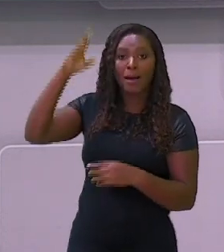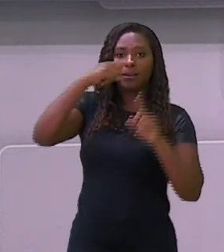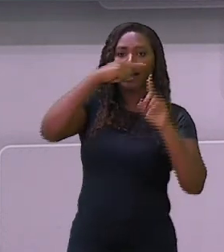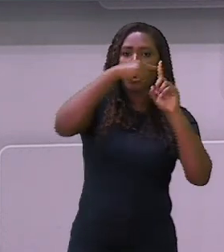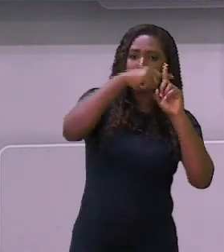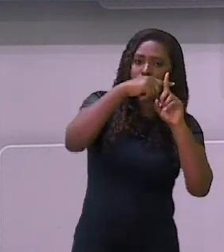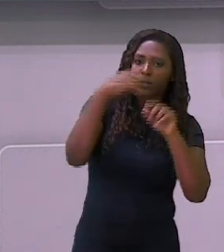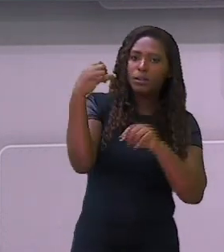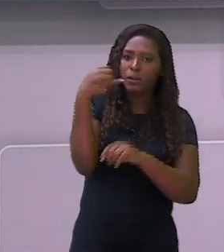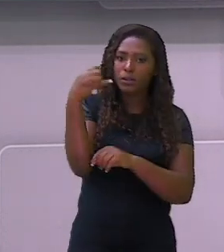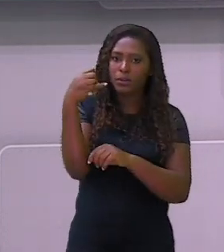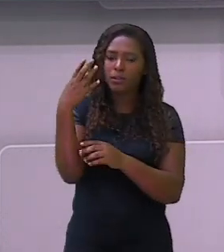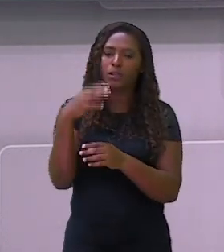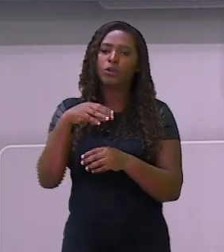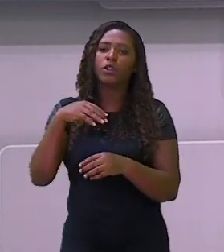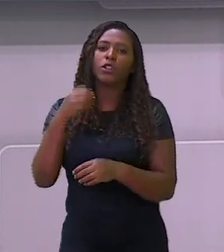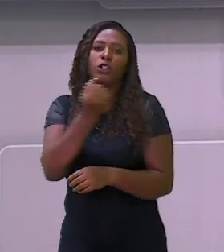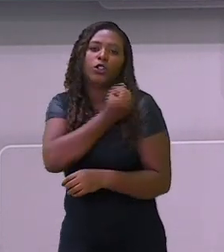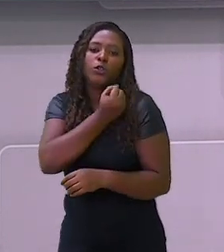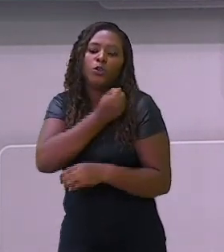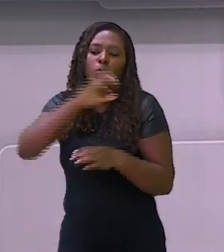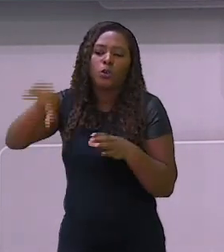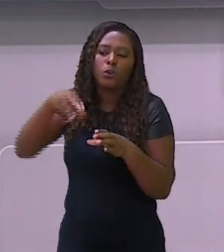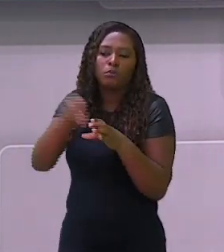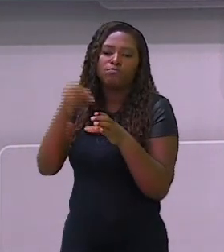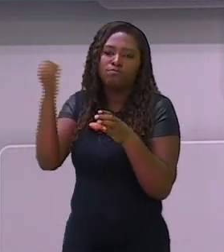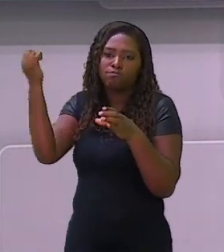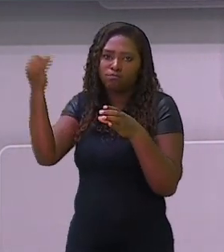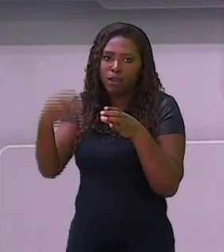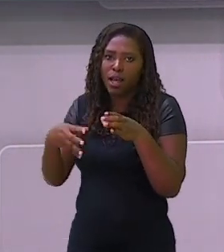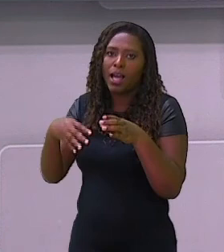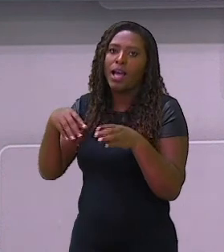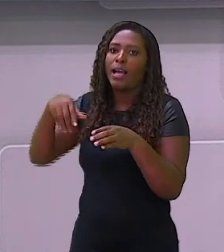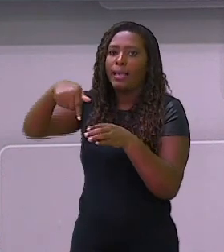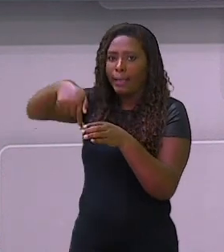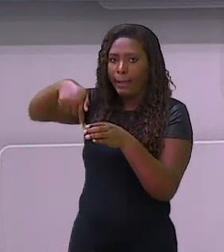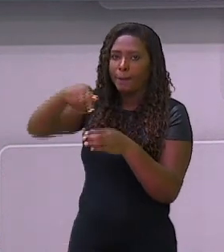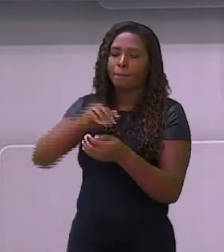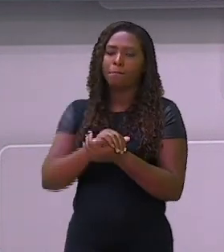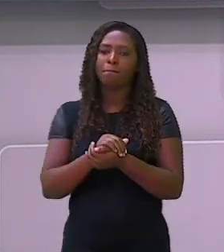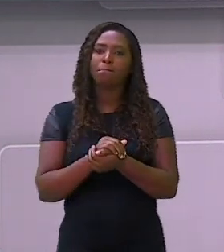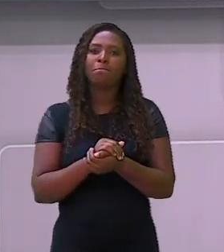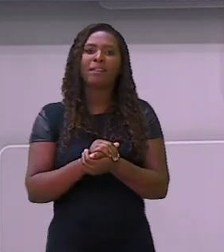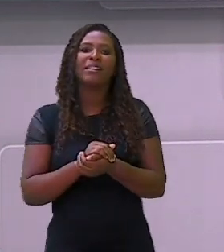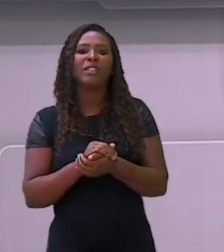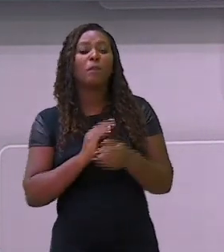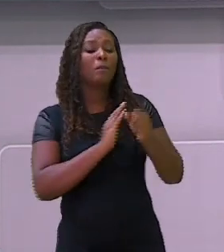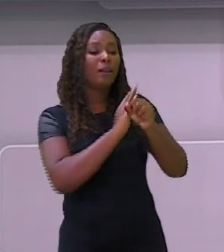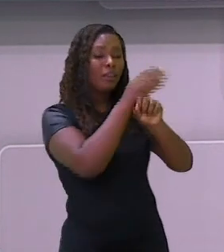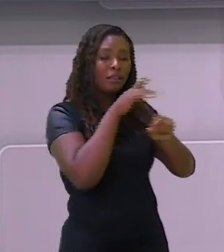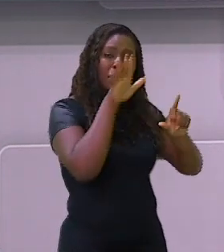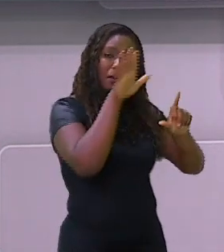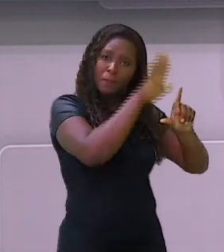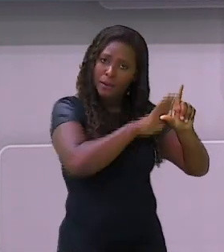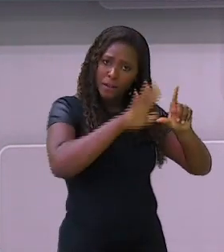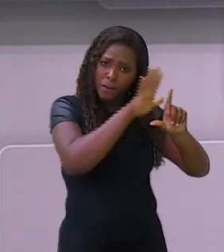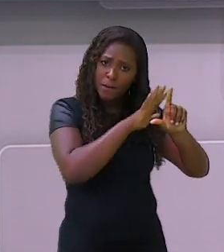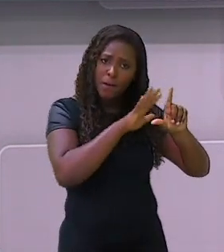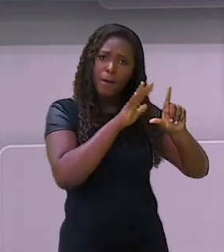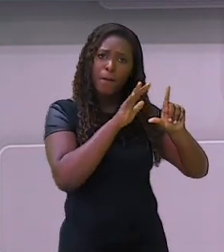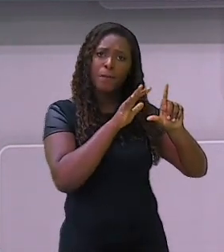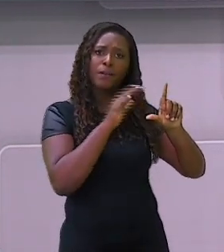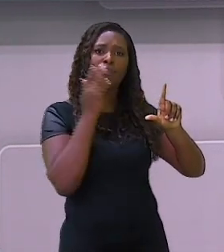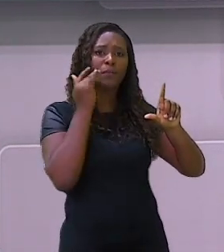racionais e até a próxima aula e para acessar nossas atividades na plataforma smed GV